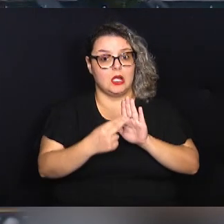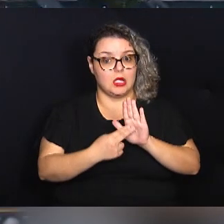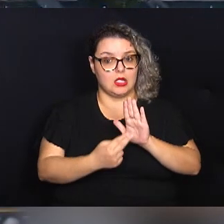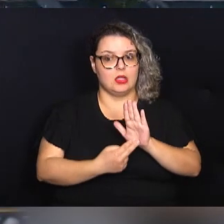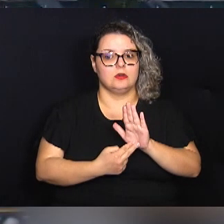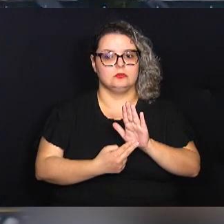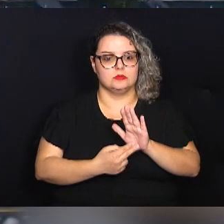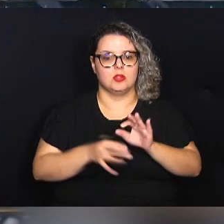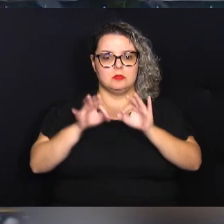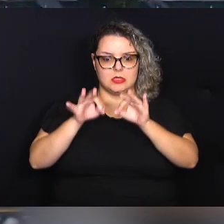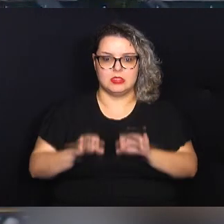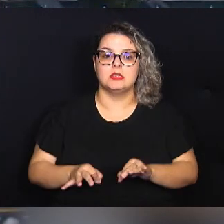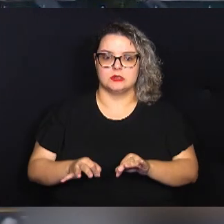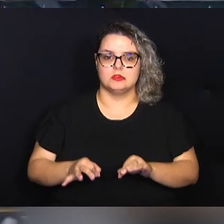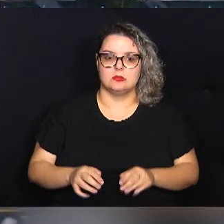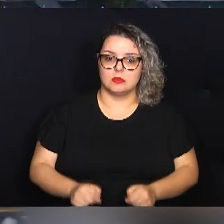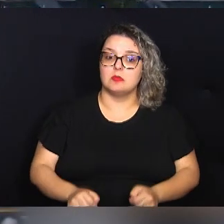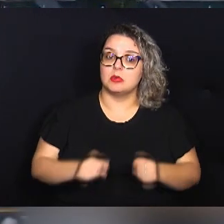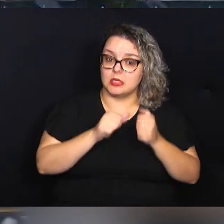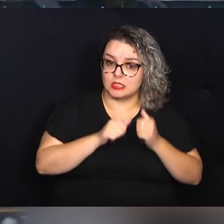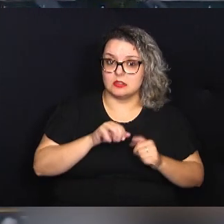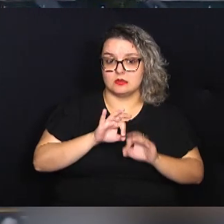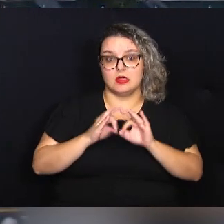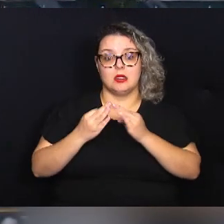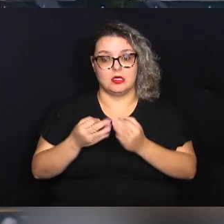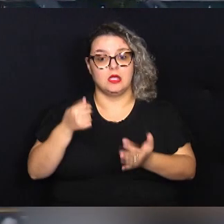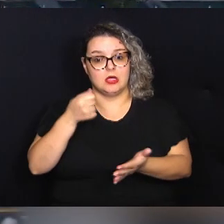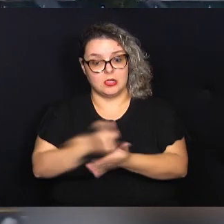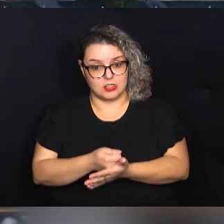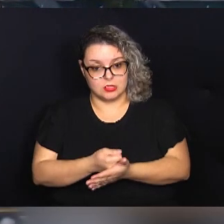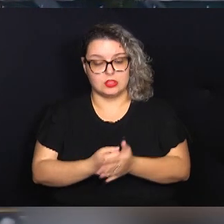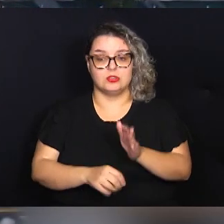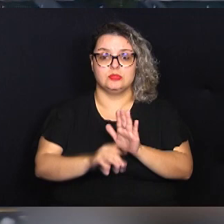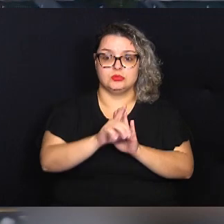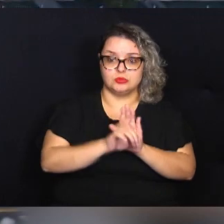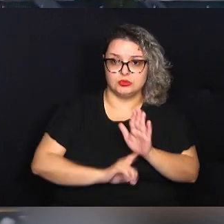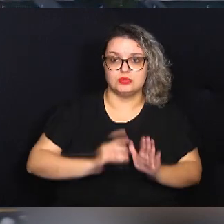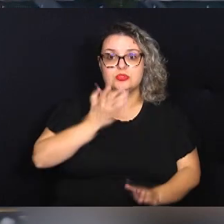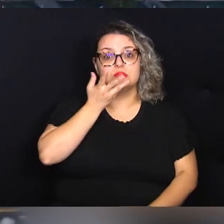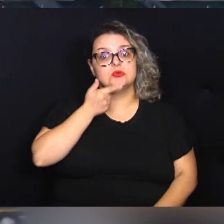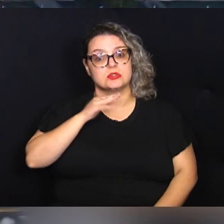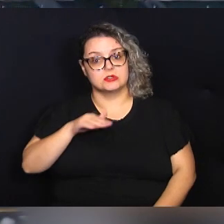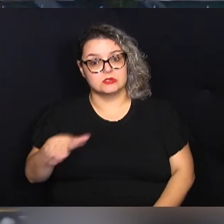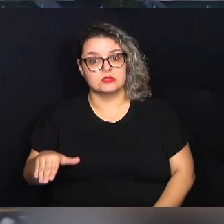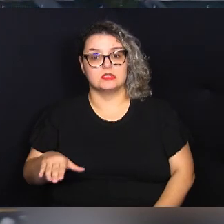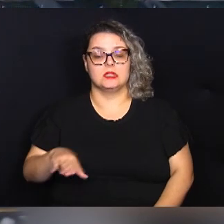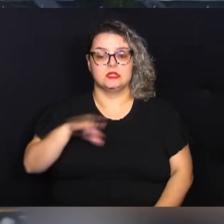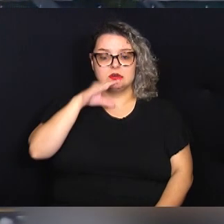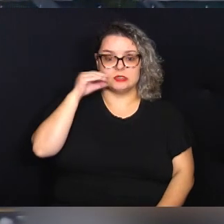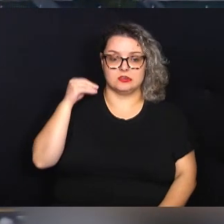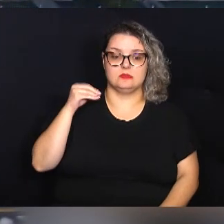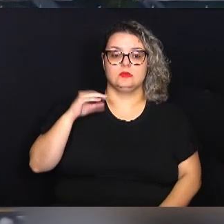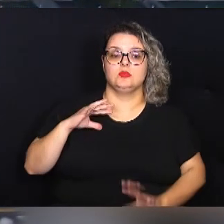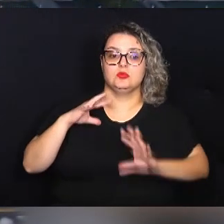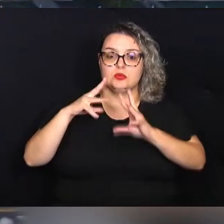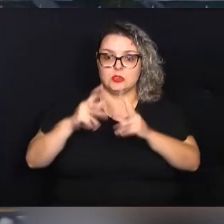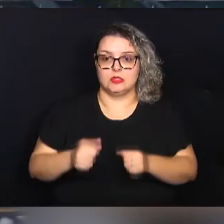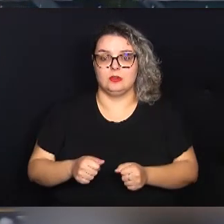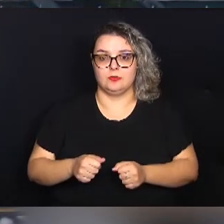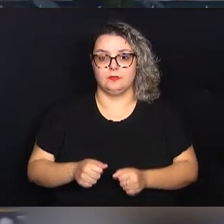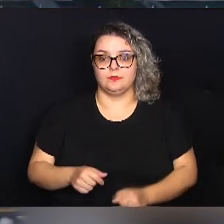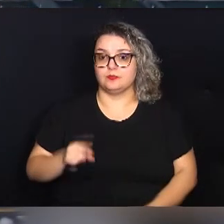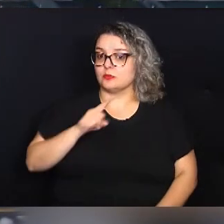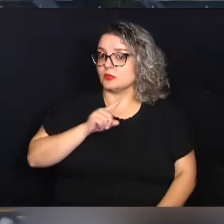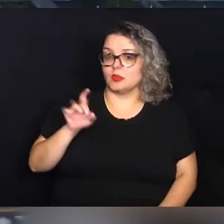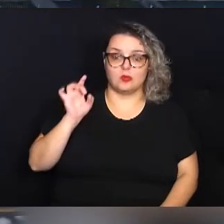a norma saia do papel para favorecer as famílias e garantir o direito das crianças e adolescentes em